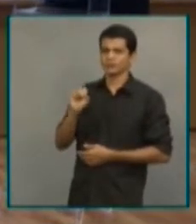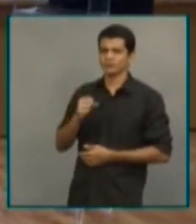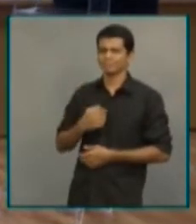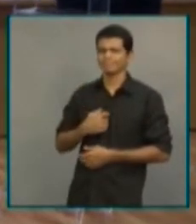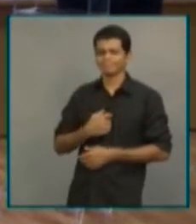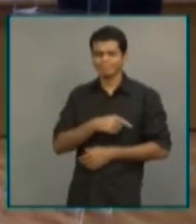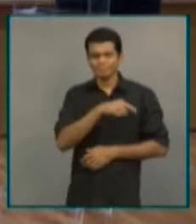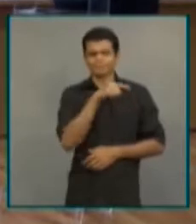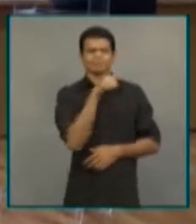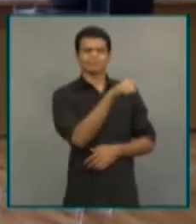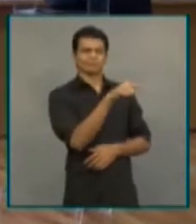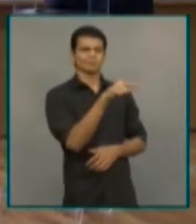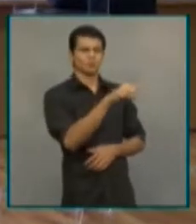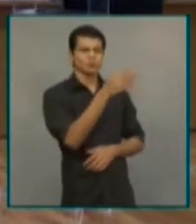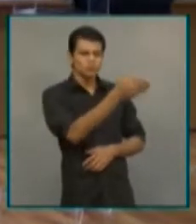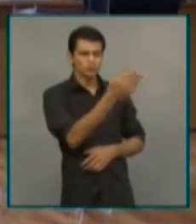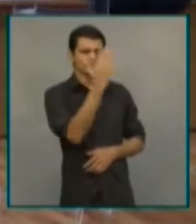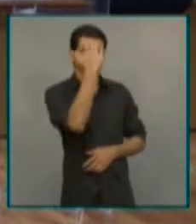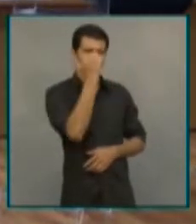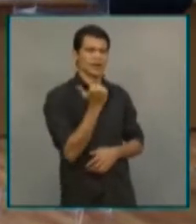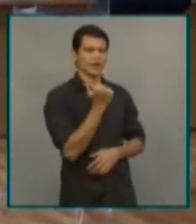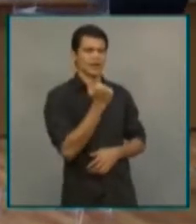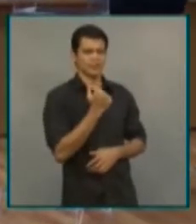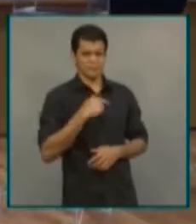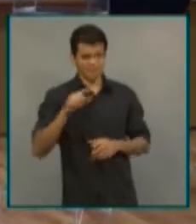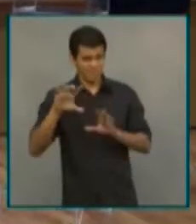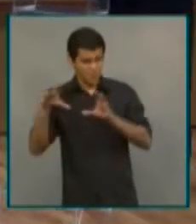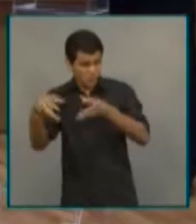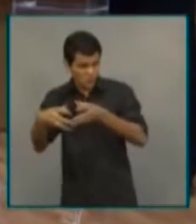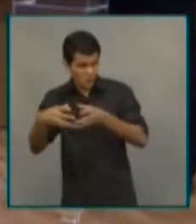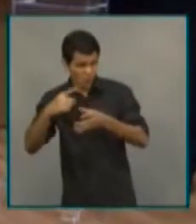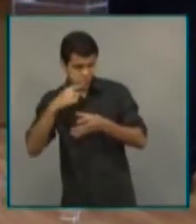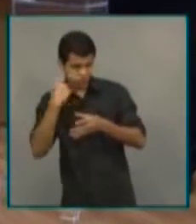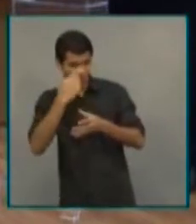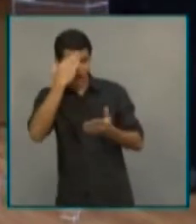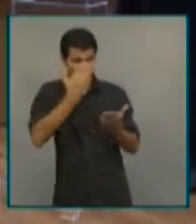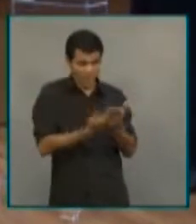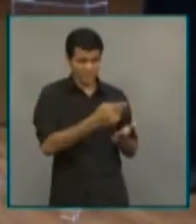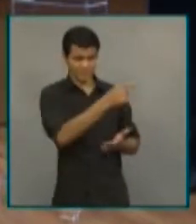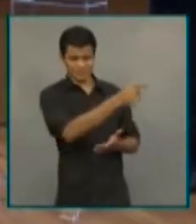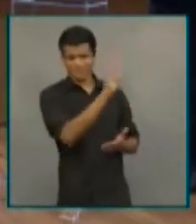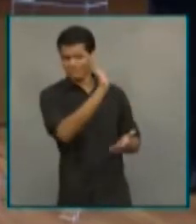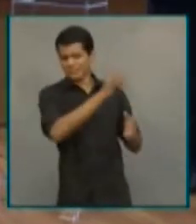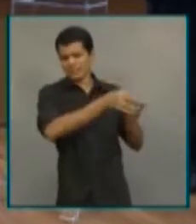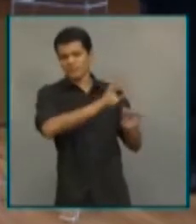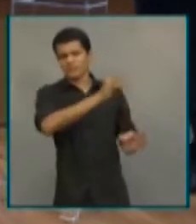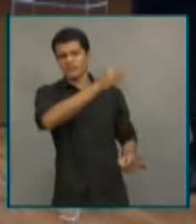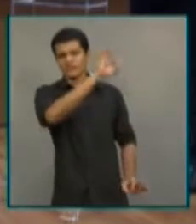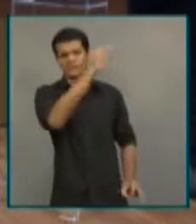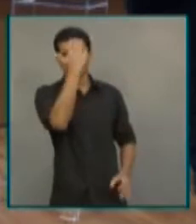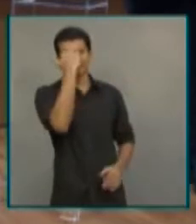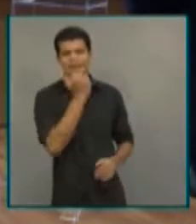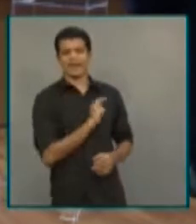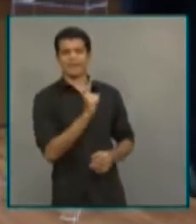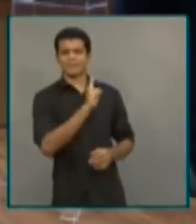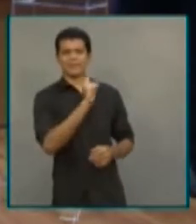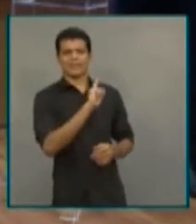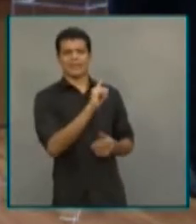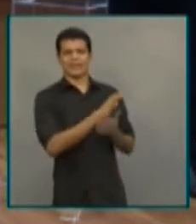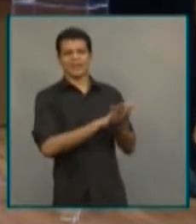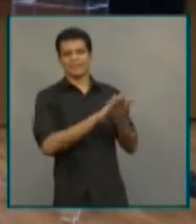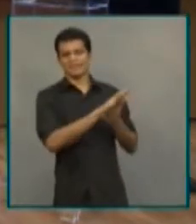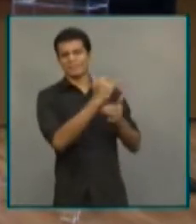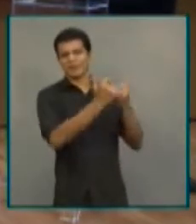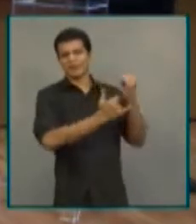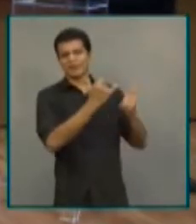que a advocacia não acredita no que o senhor está dizendo. Porque o senhor faz parte da gestão, o senhor teve a chance